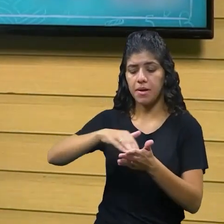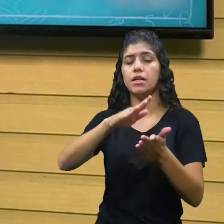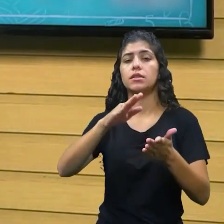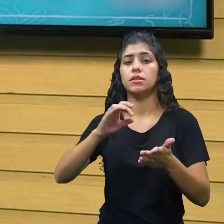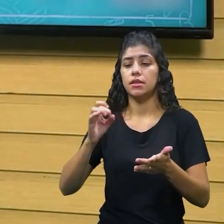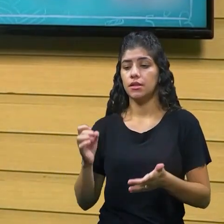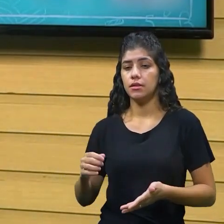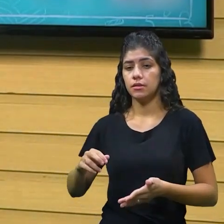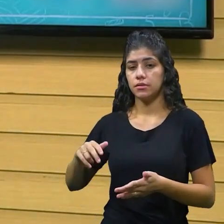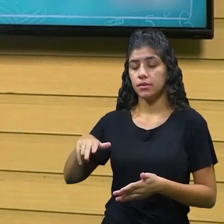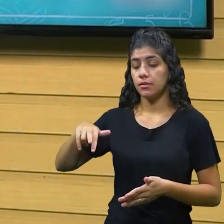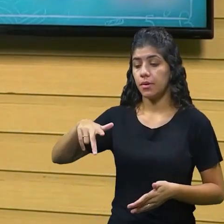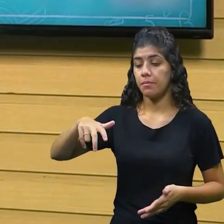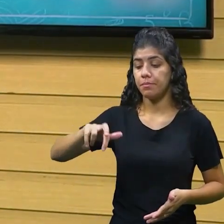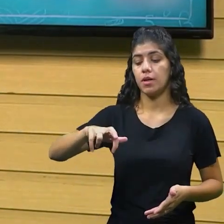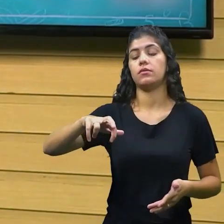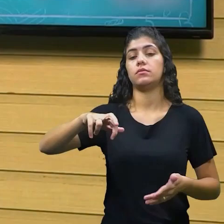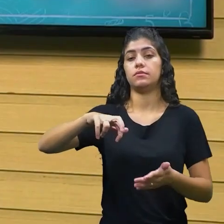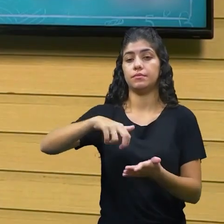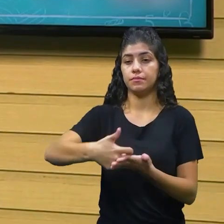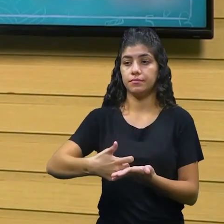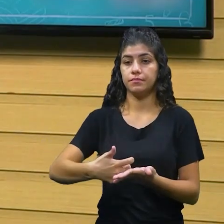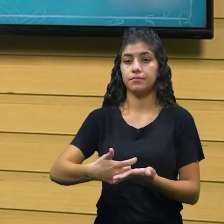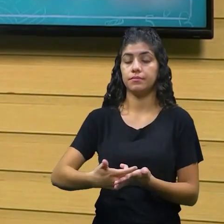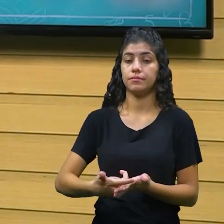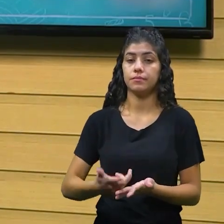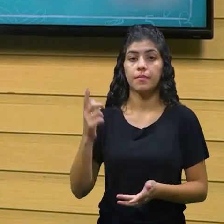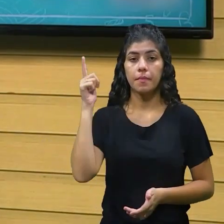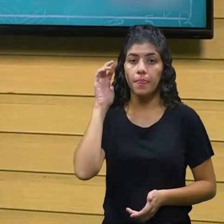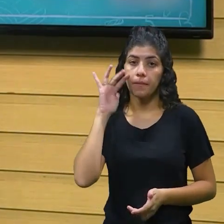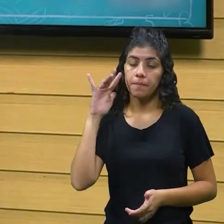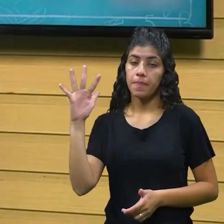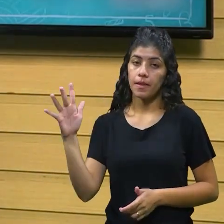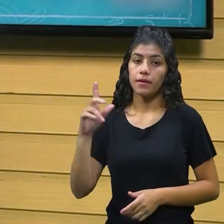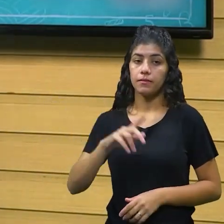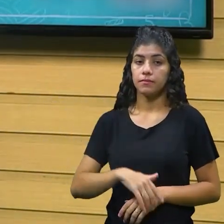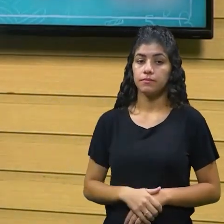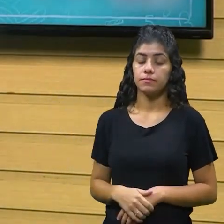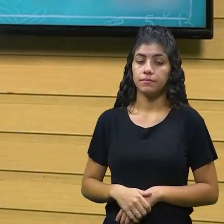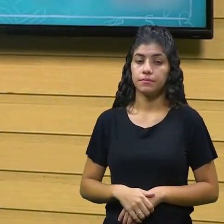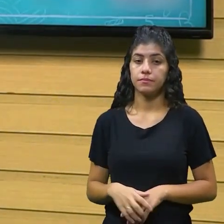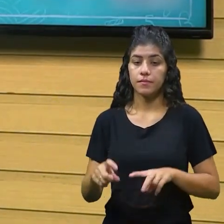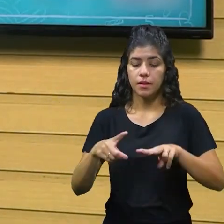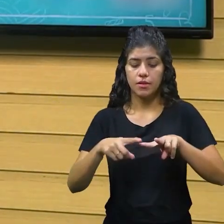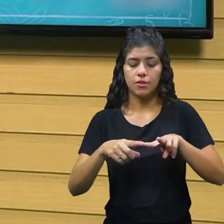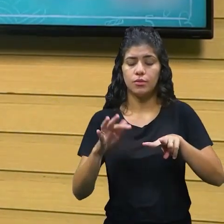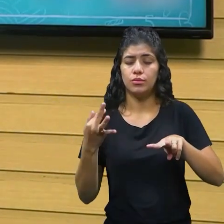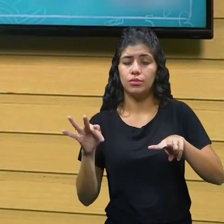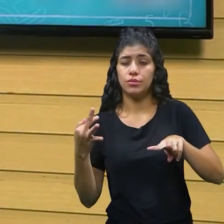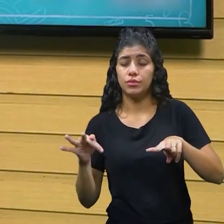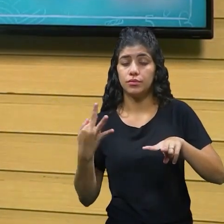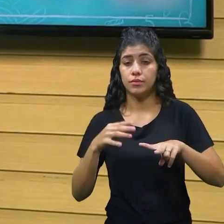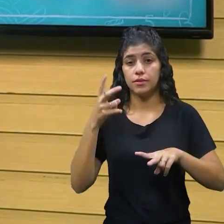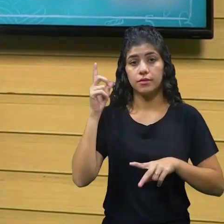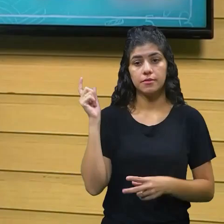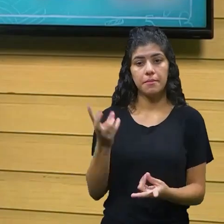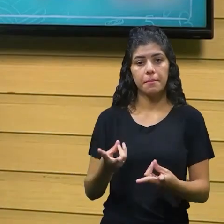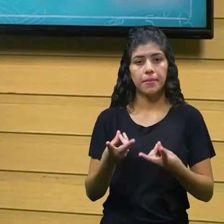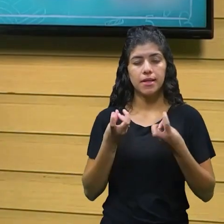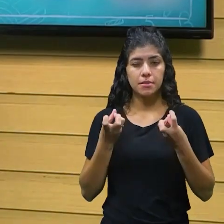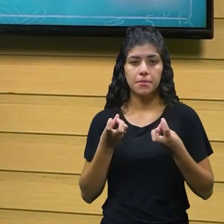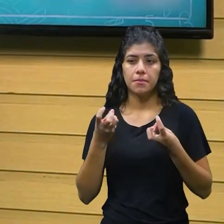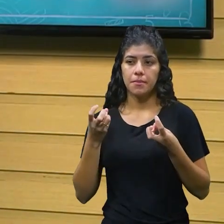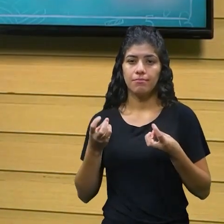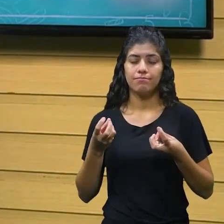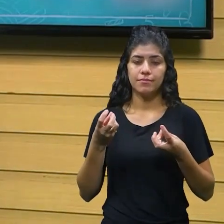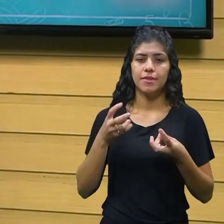topada. Imagina, quando você dá uma topada que você machuca ali a cabeça do dedão, que você vai ver a quantidade de força que